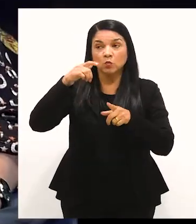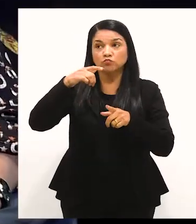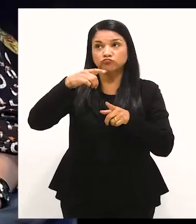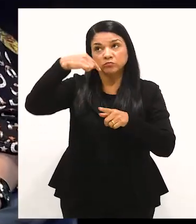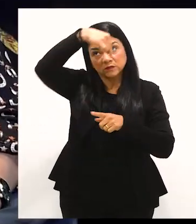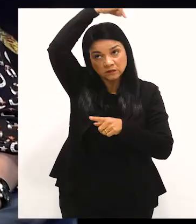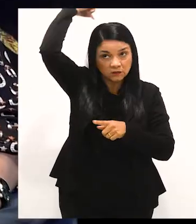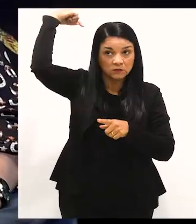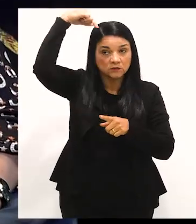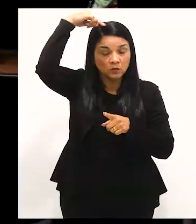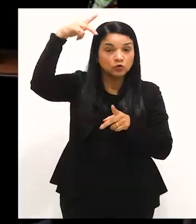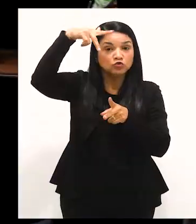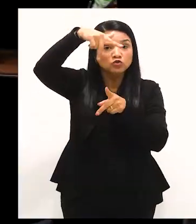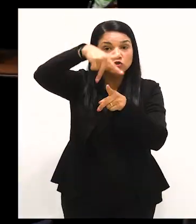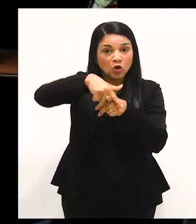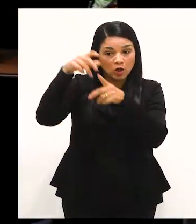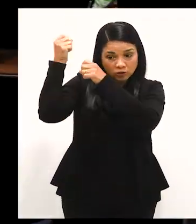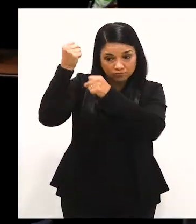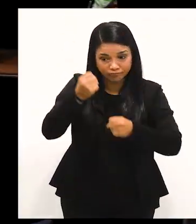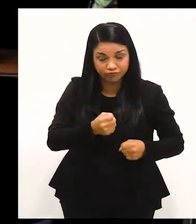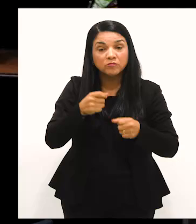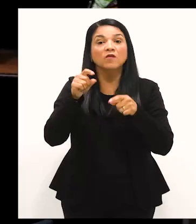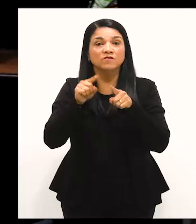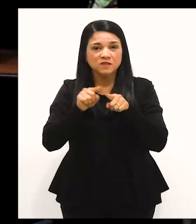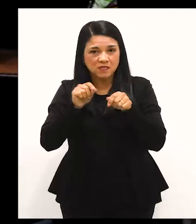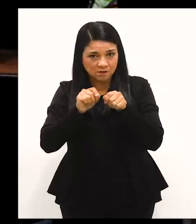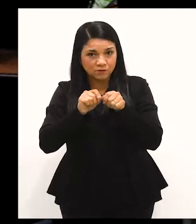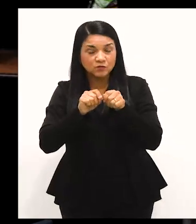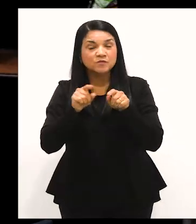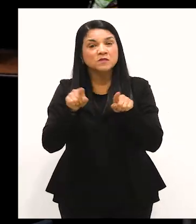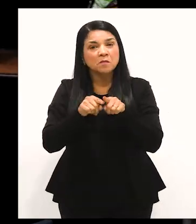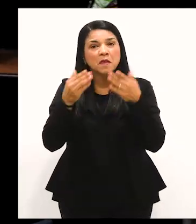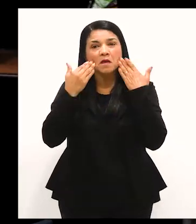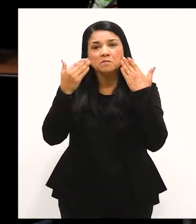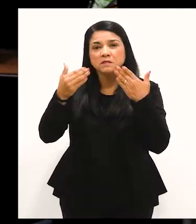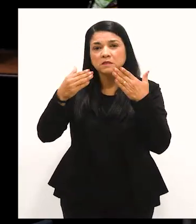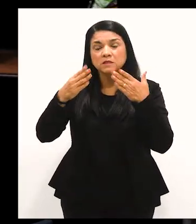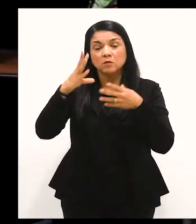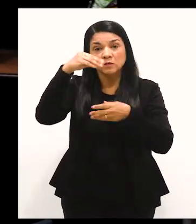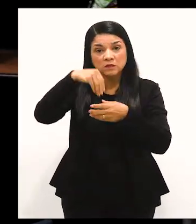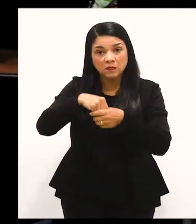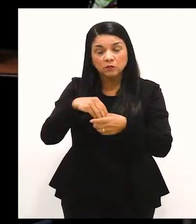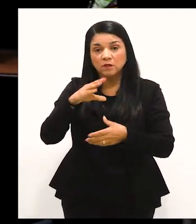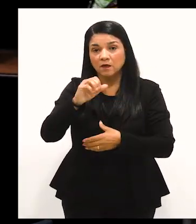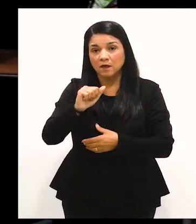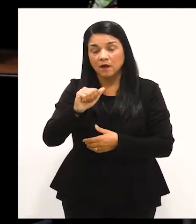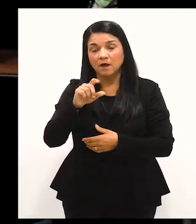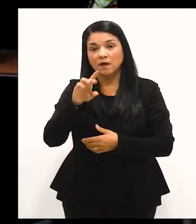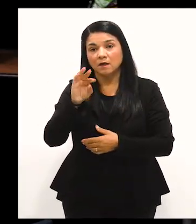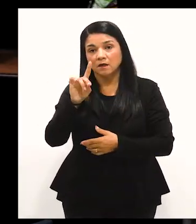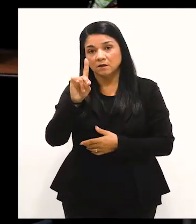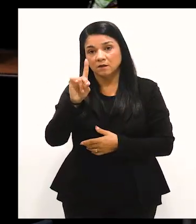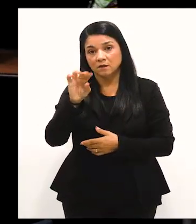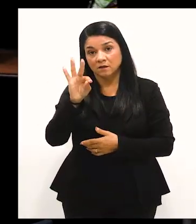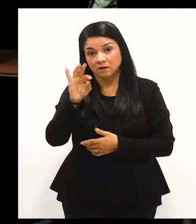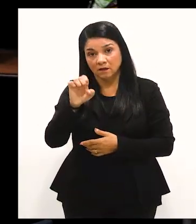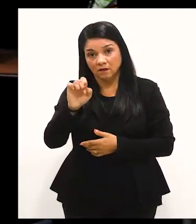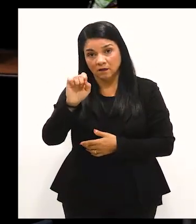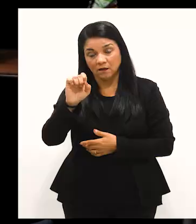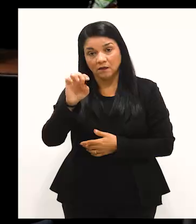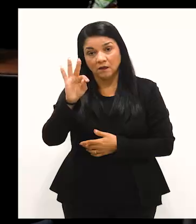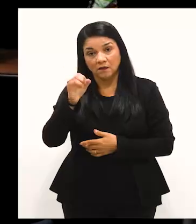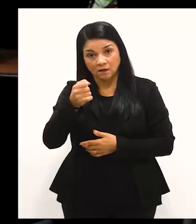Guerreiro nós fazemos. E já fizemos apresentações na catedral e... Vocês fizeram a vida de Dona Ani,